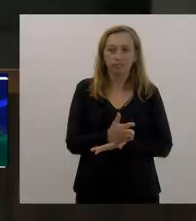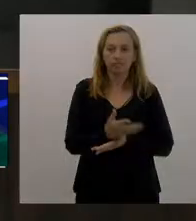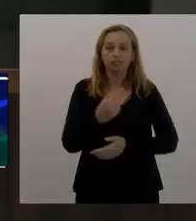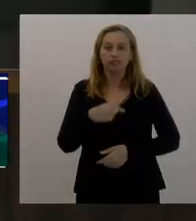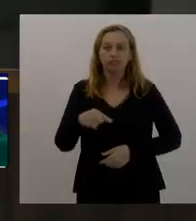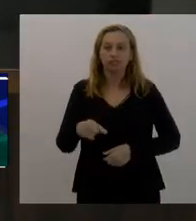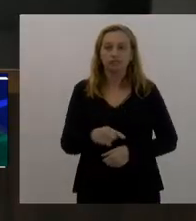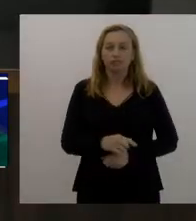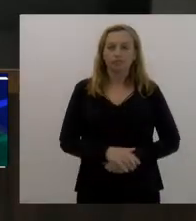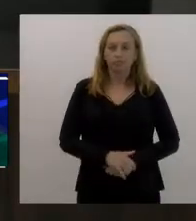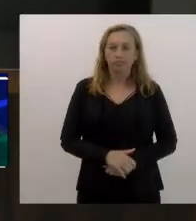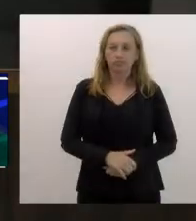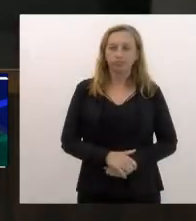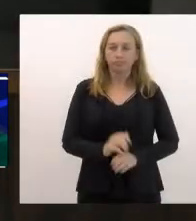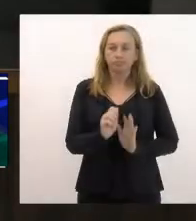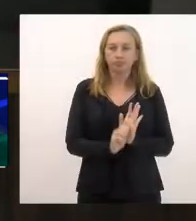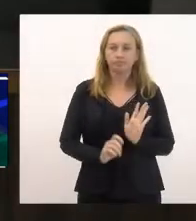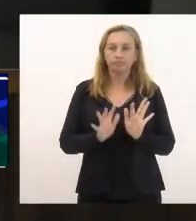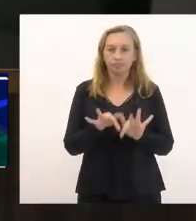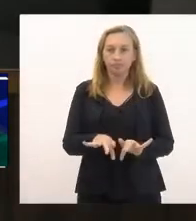à redação final.